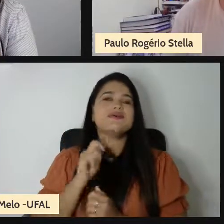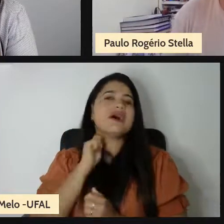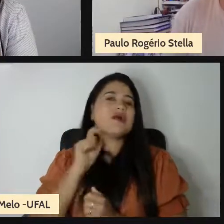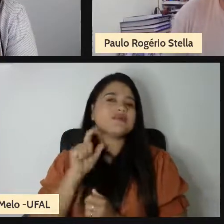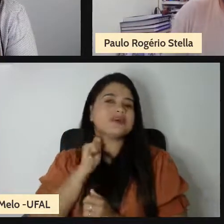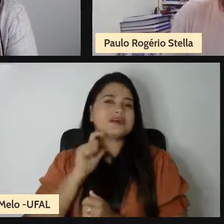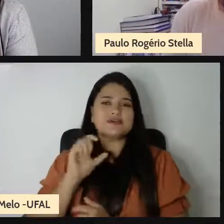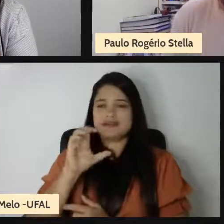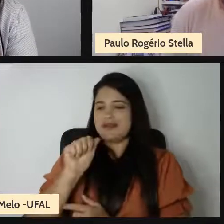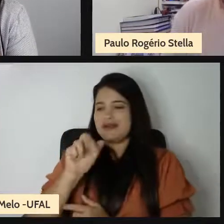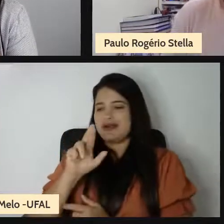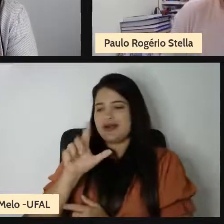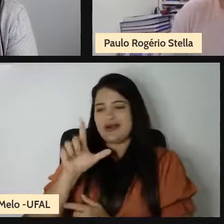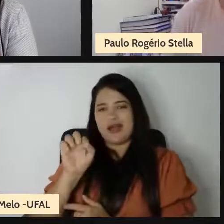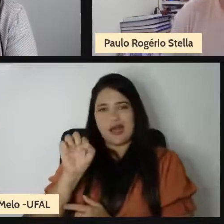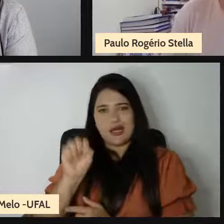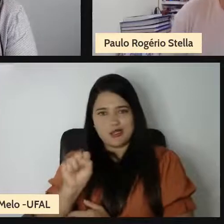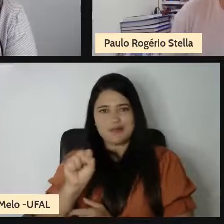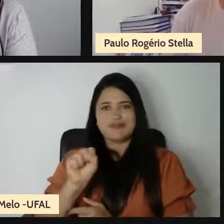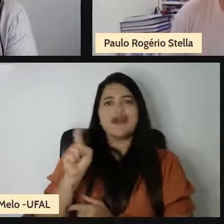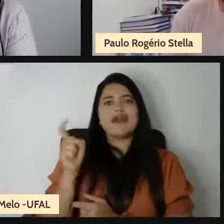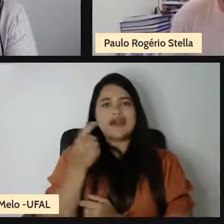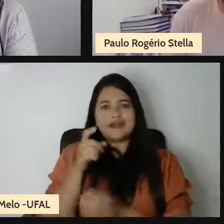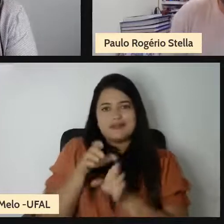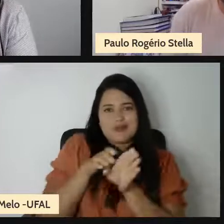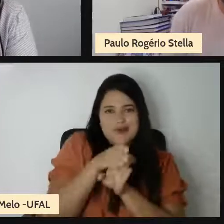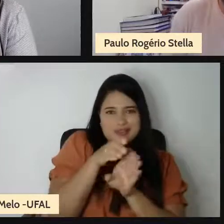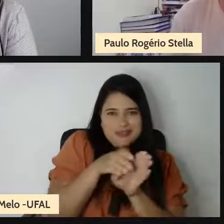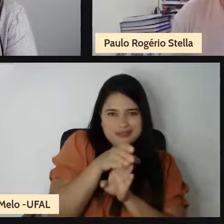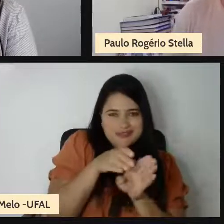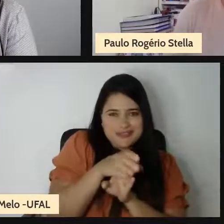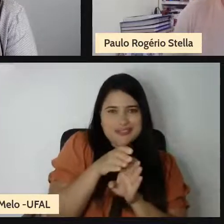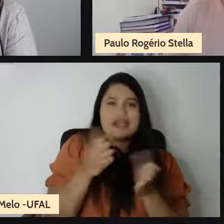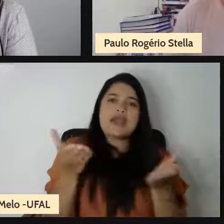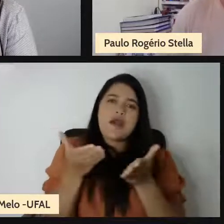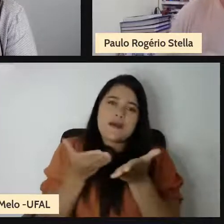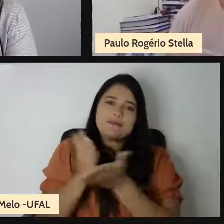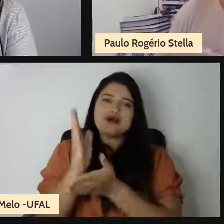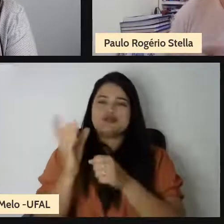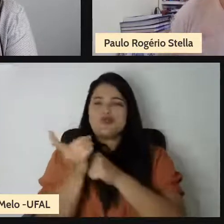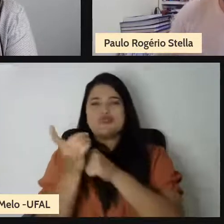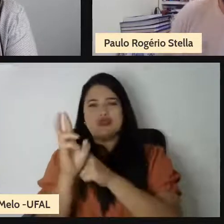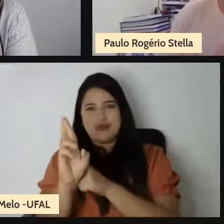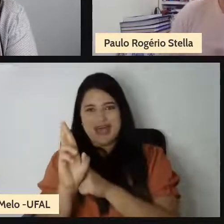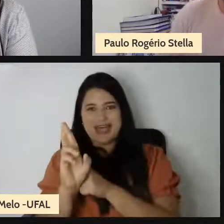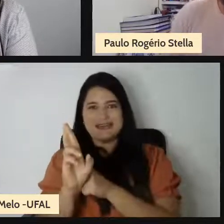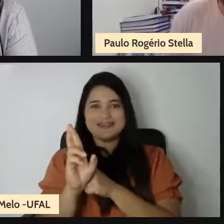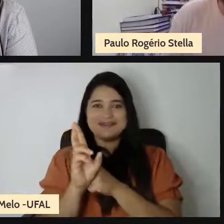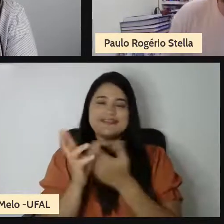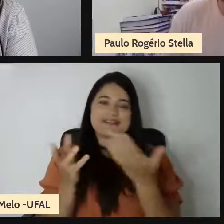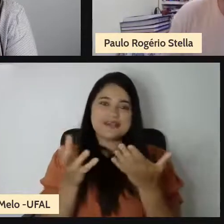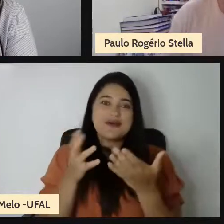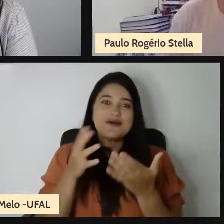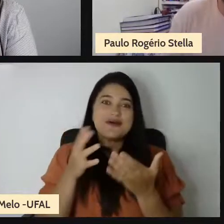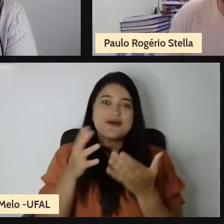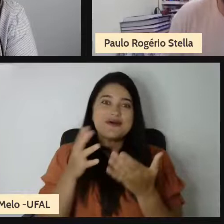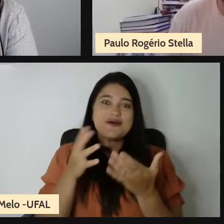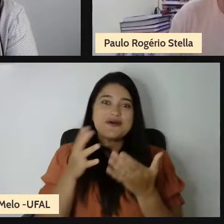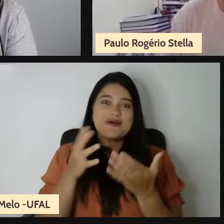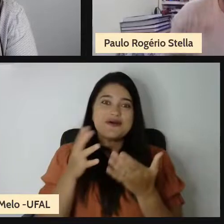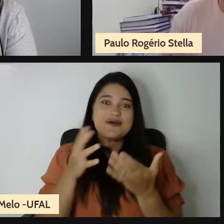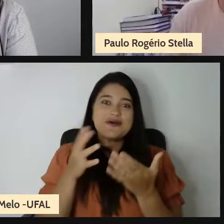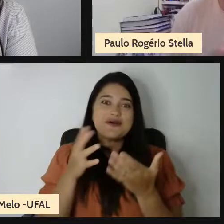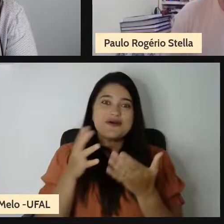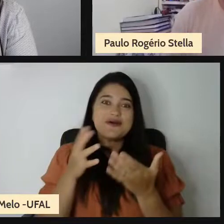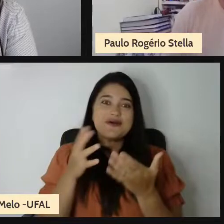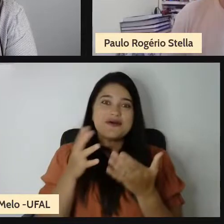acompanhando você, que foi me orientando de mestrado, também entrou no doutorado. Então, estamos todos no mundo acadêmico de volta, né,